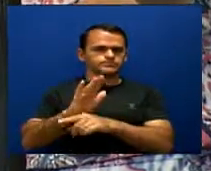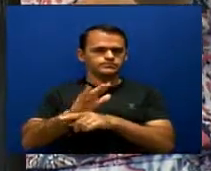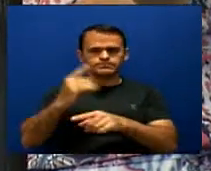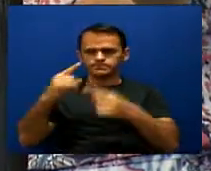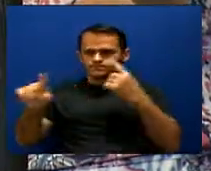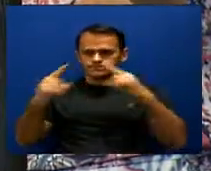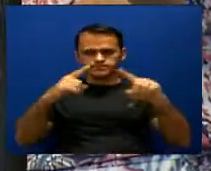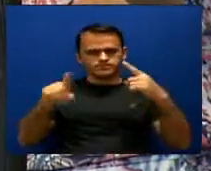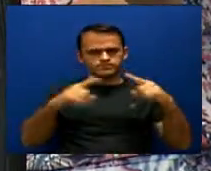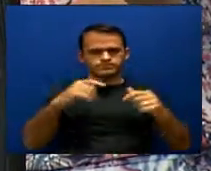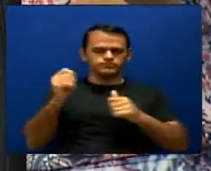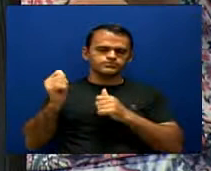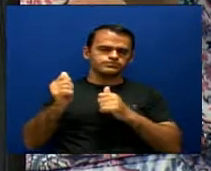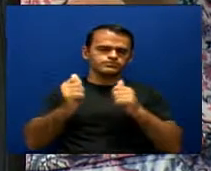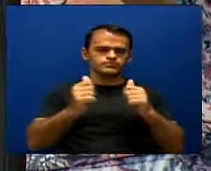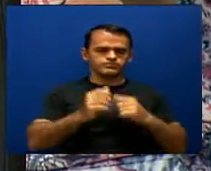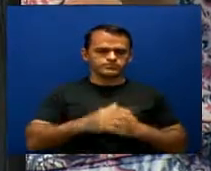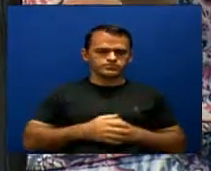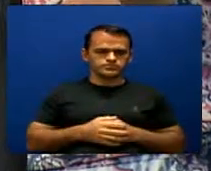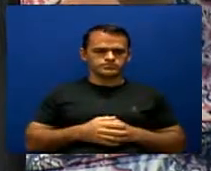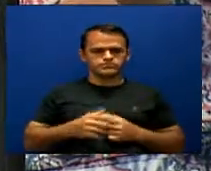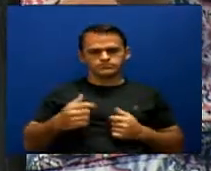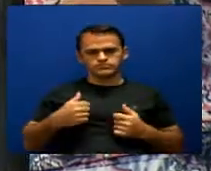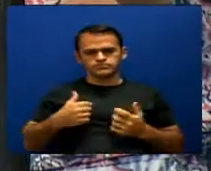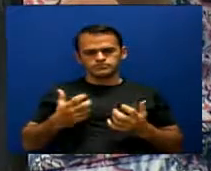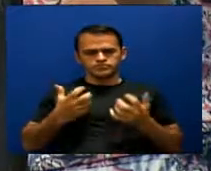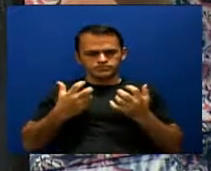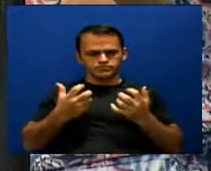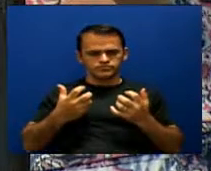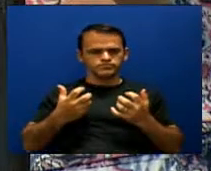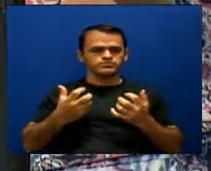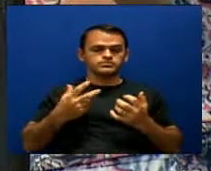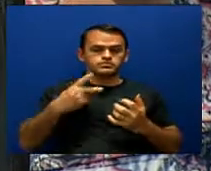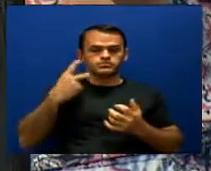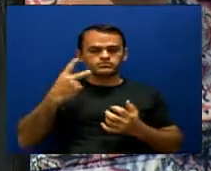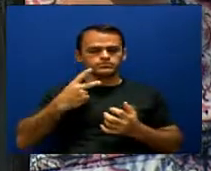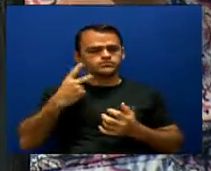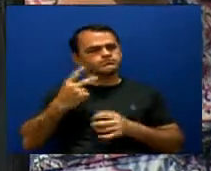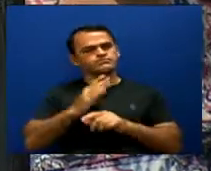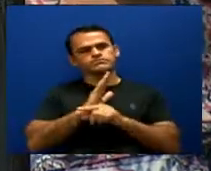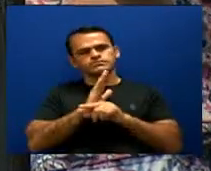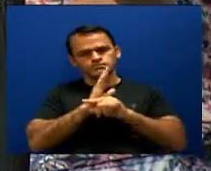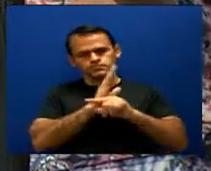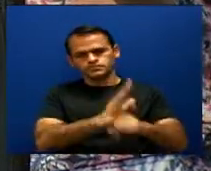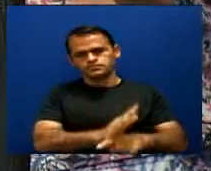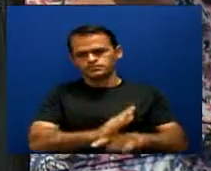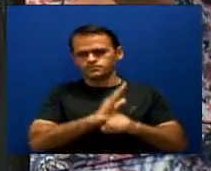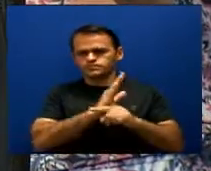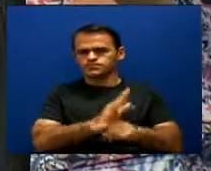jeito que o senhor quer. E eu quero dizer para o senhor que eu vou estar aqui como vereador atuante, trabalhando para